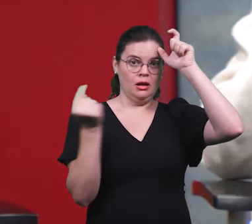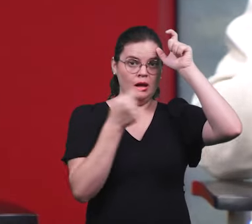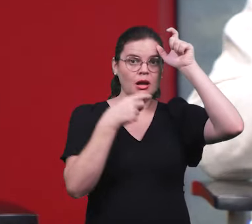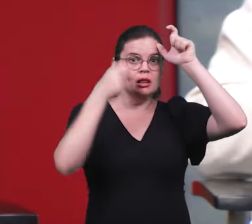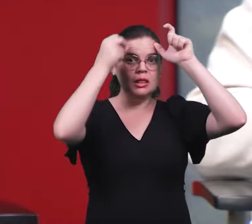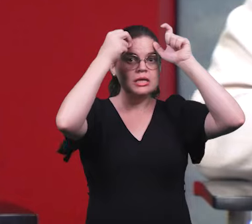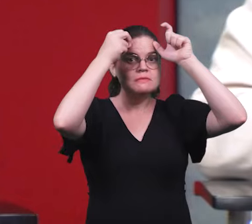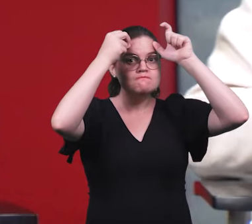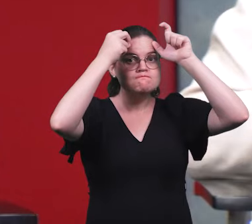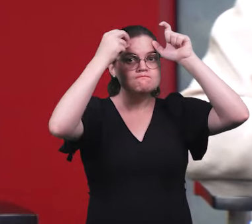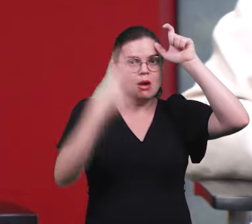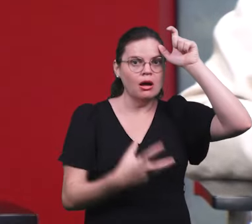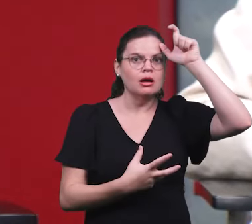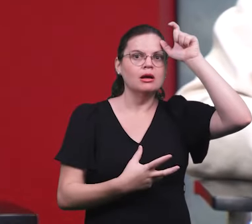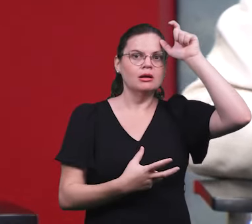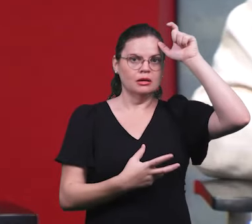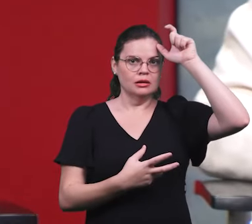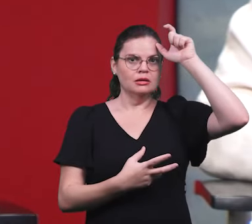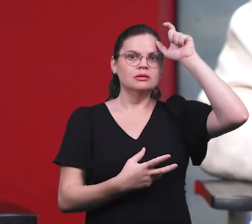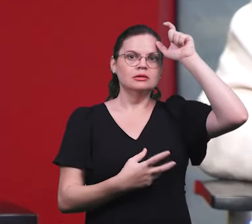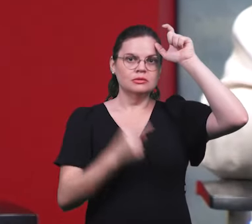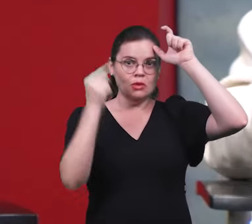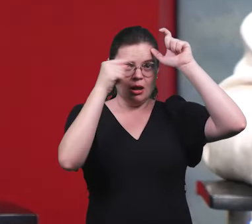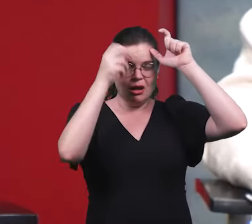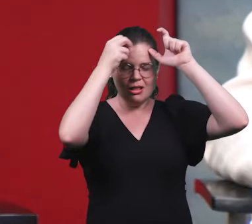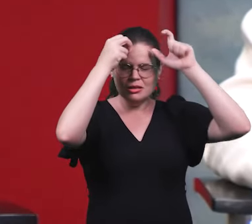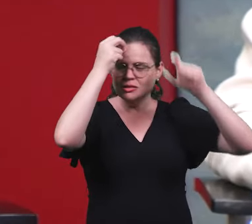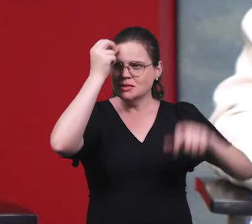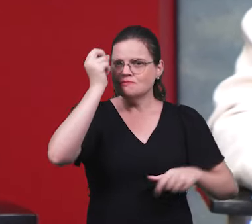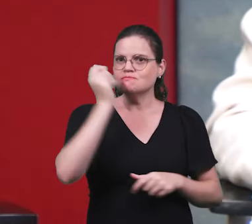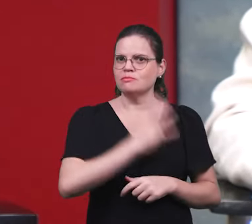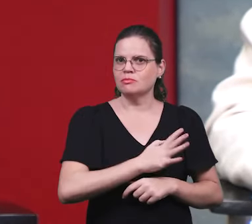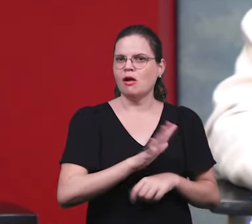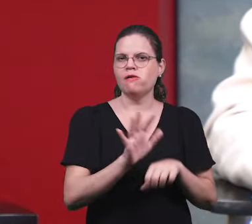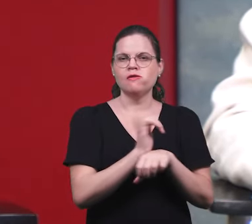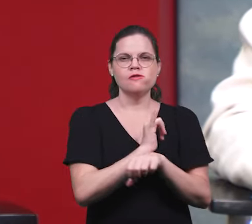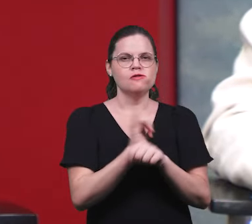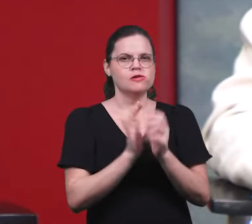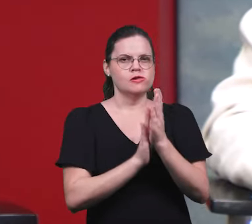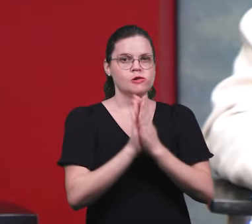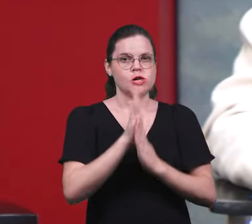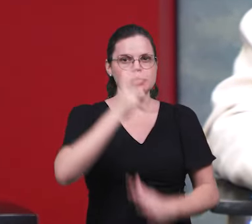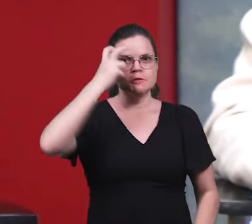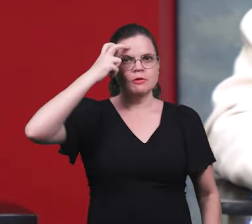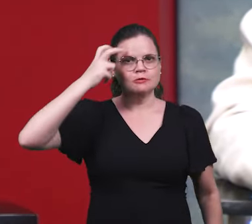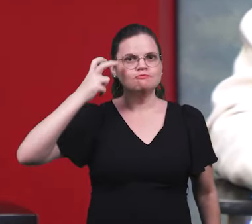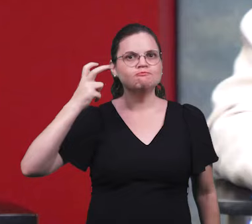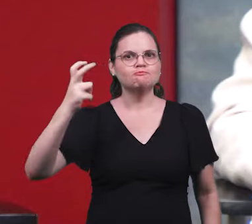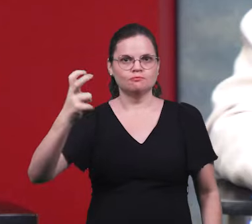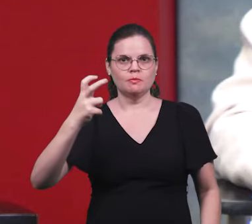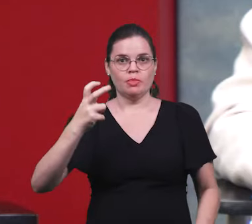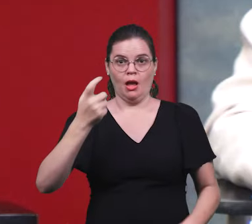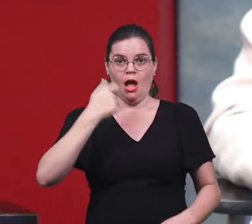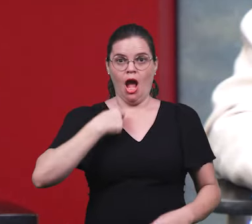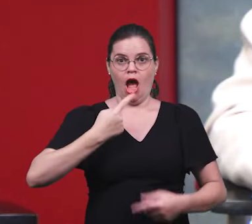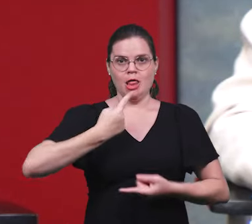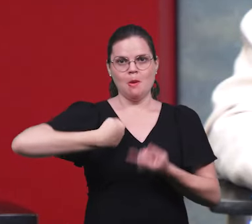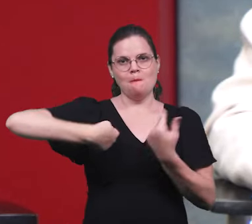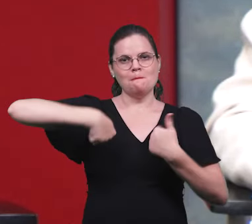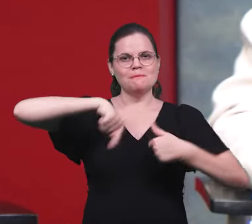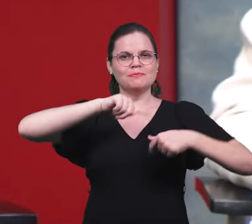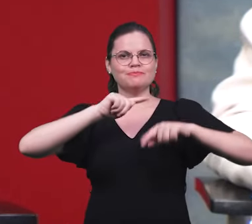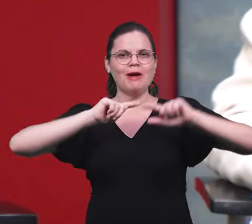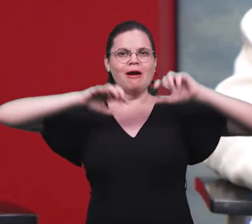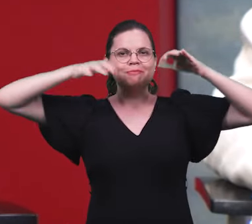que eu falei aqui no primeiro programa. Ele é astuto, ele é inteligente, ele se transforma até em anjo de